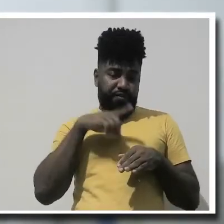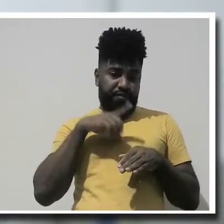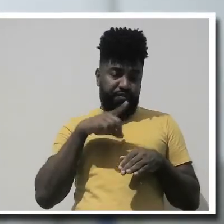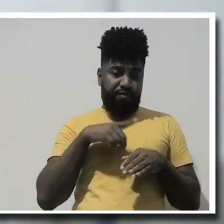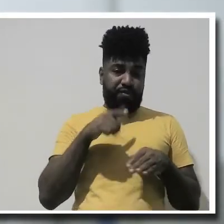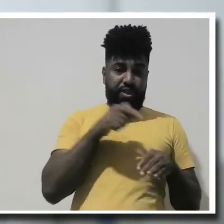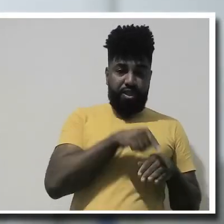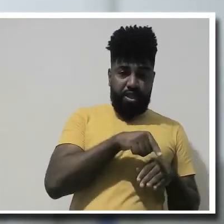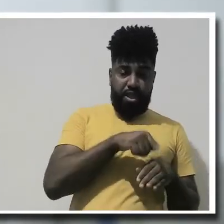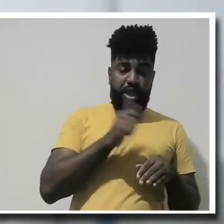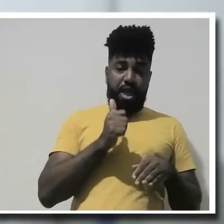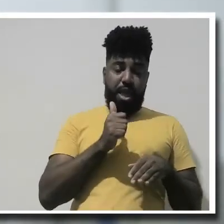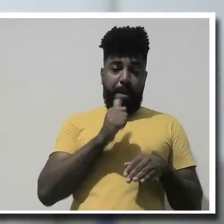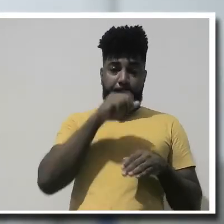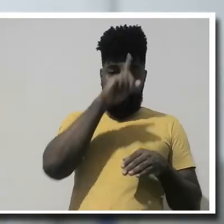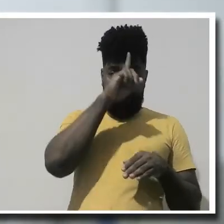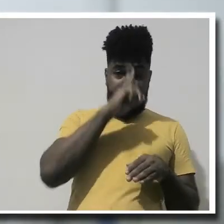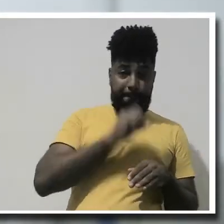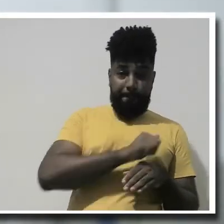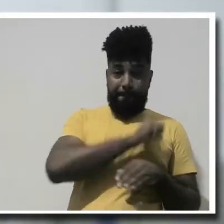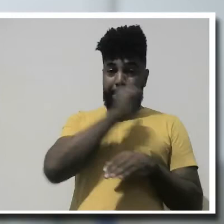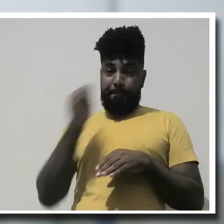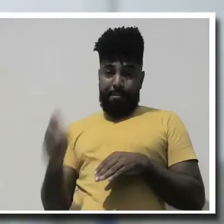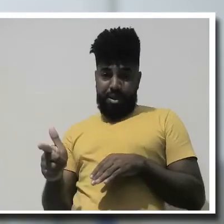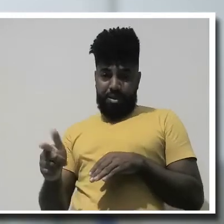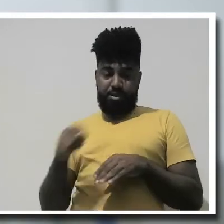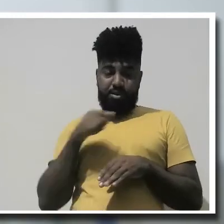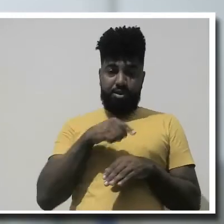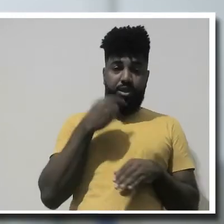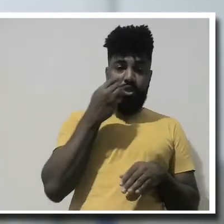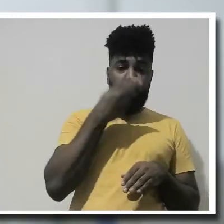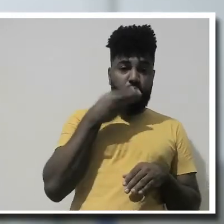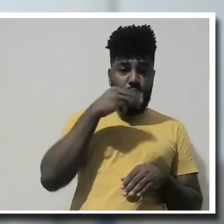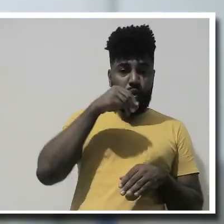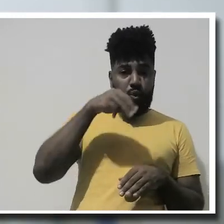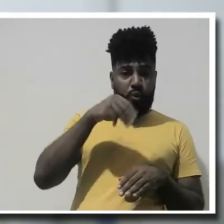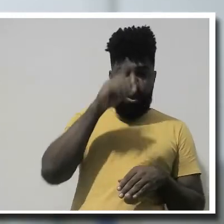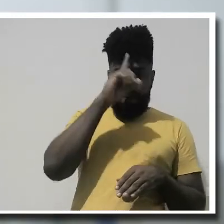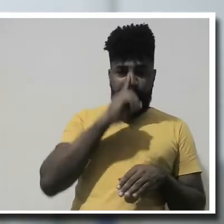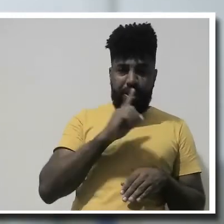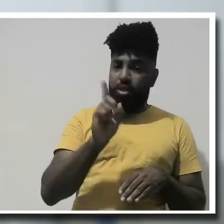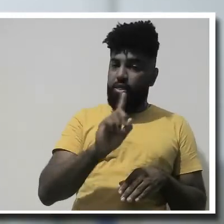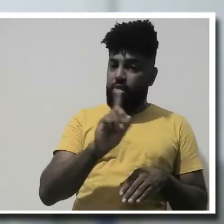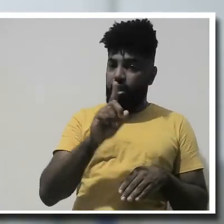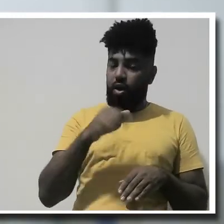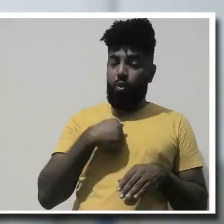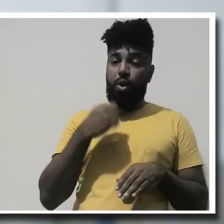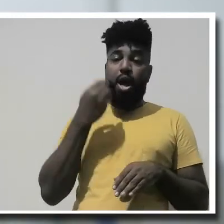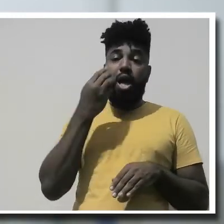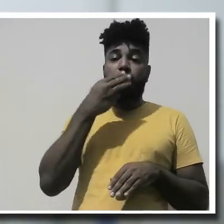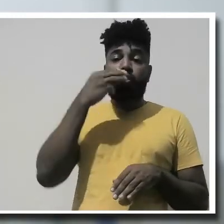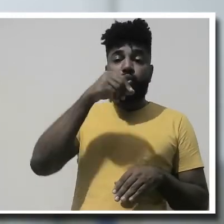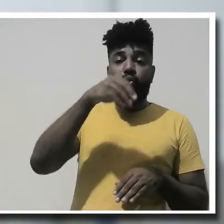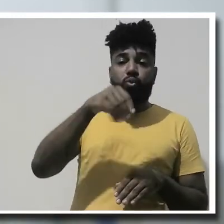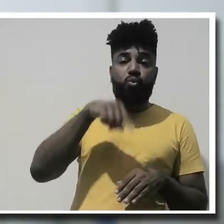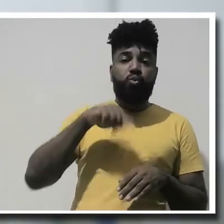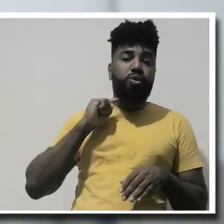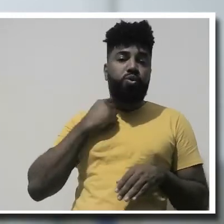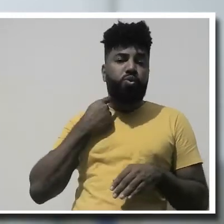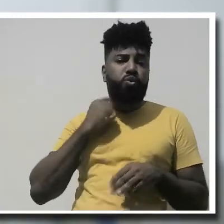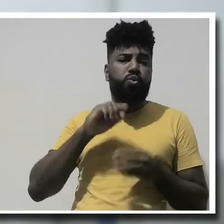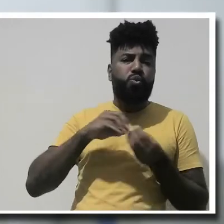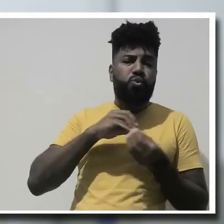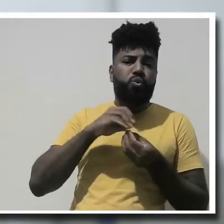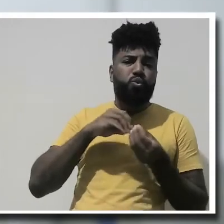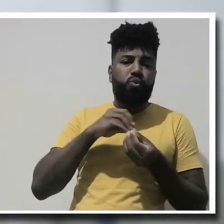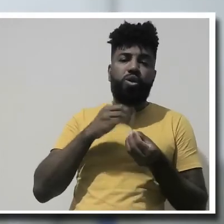concentrada que outra por ser mais amarelada. Não é que a sacarose é amarela, mas é porque o açúcar que a gente usa, em geral, ele tem uma quantidade mínima